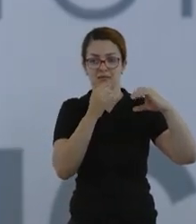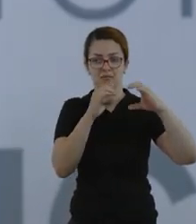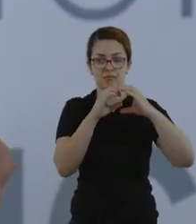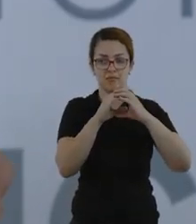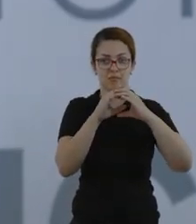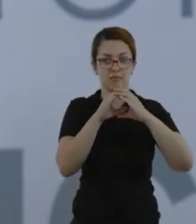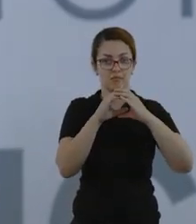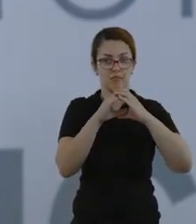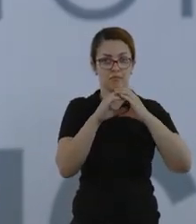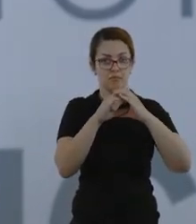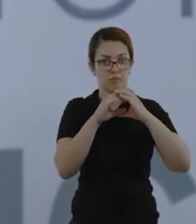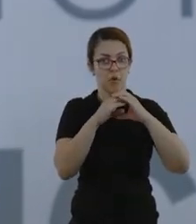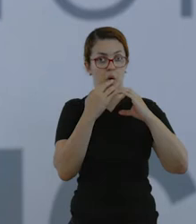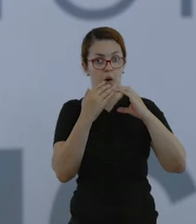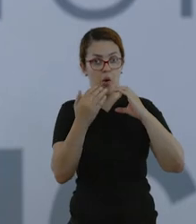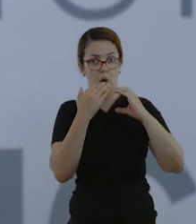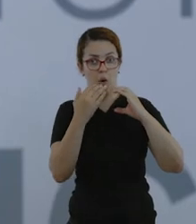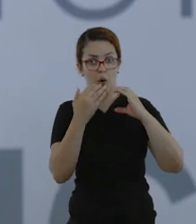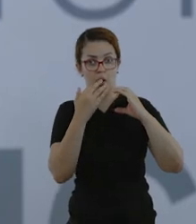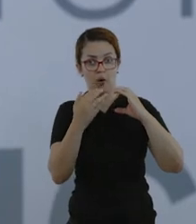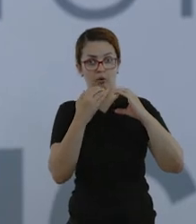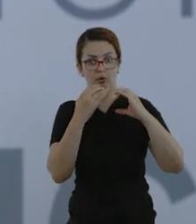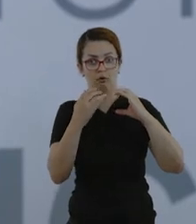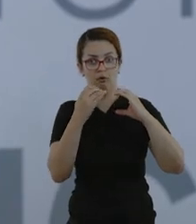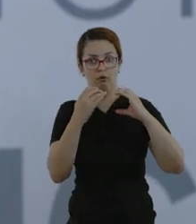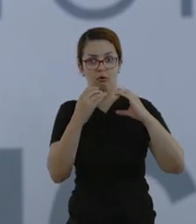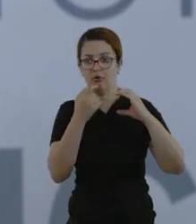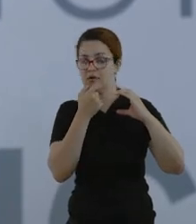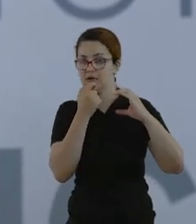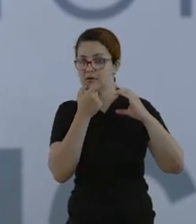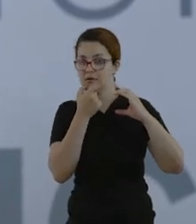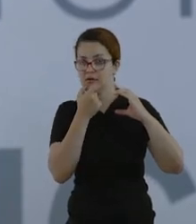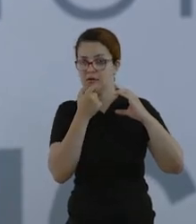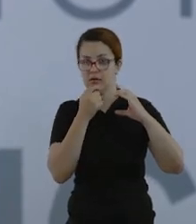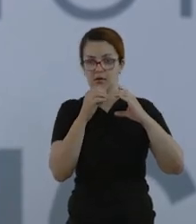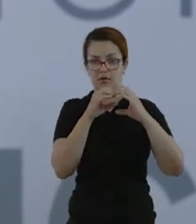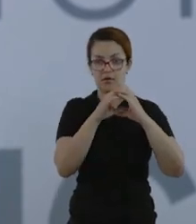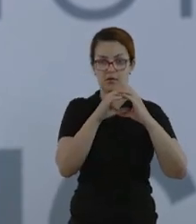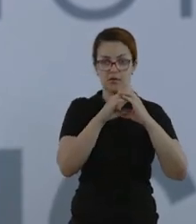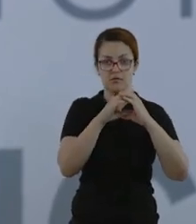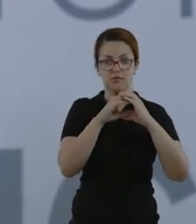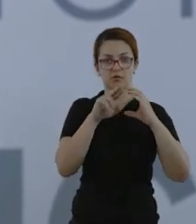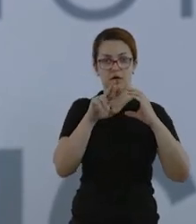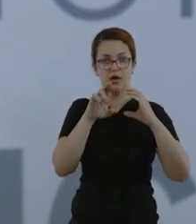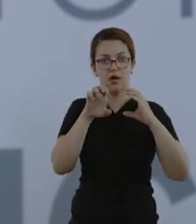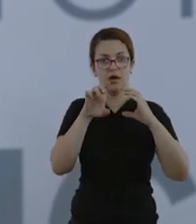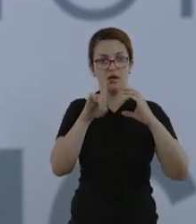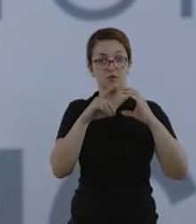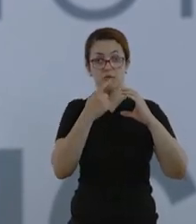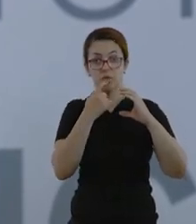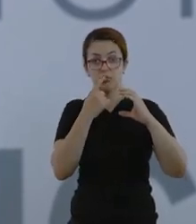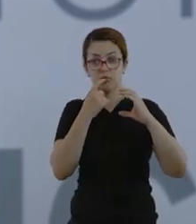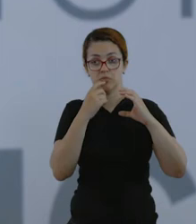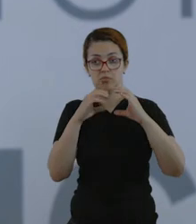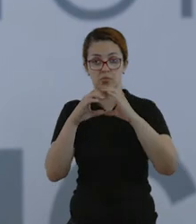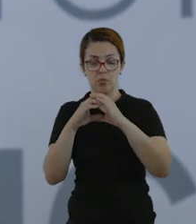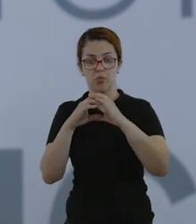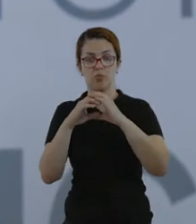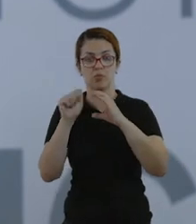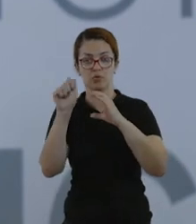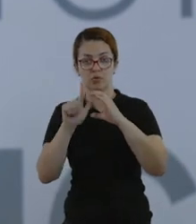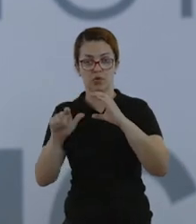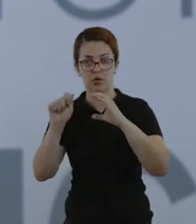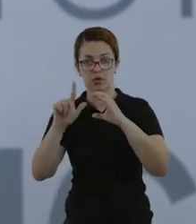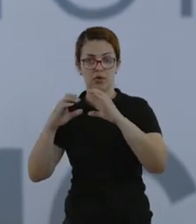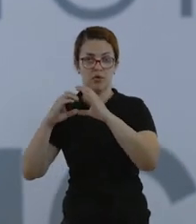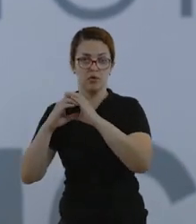tem uma cor correspondente. Além de pintá-la, vamos tentar pronunciar as palavras das cores que faz parte do corpo da